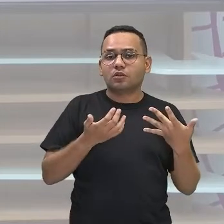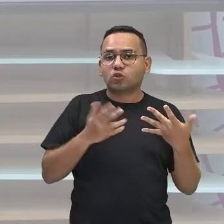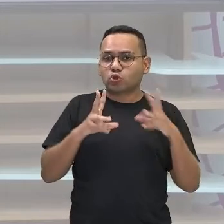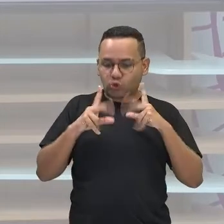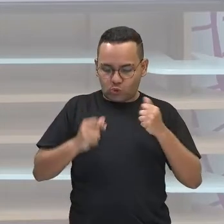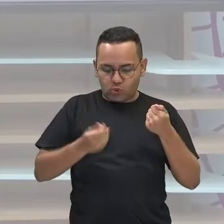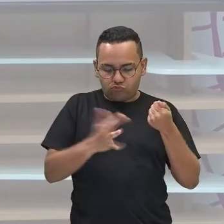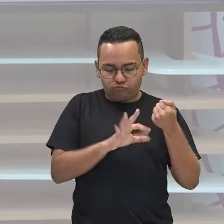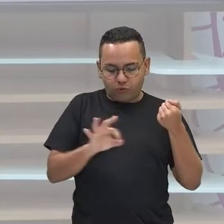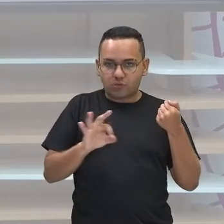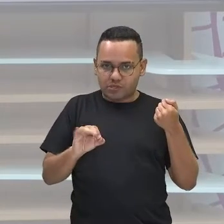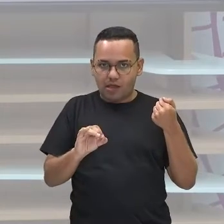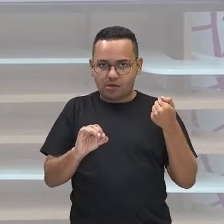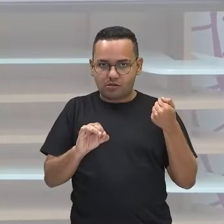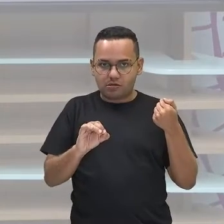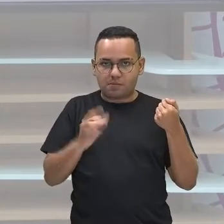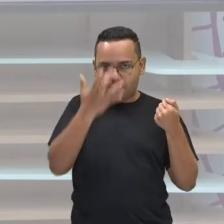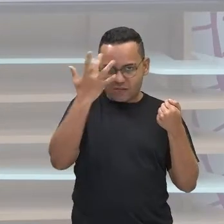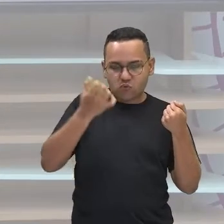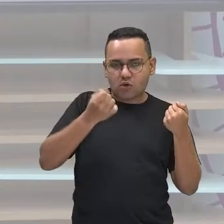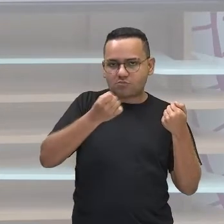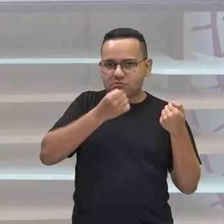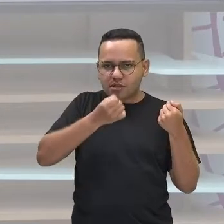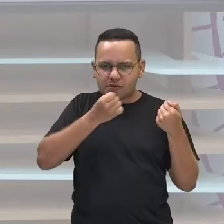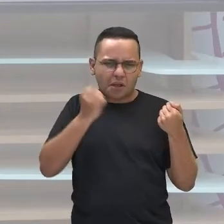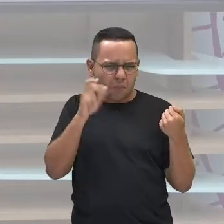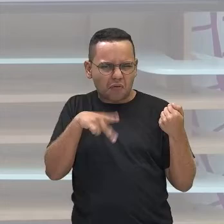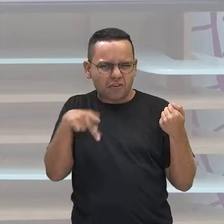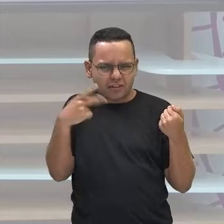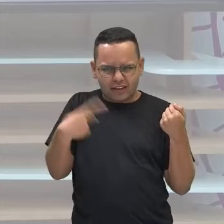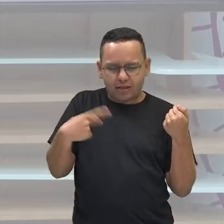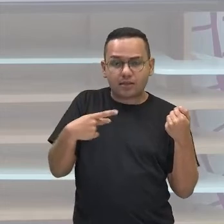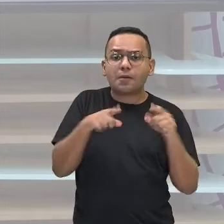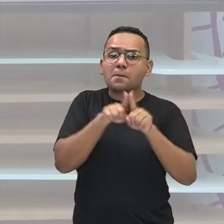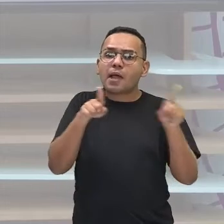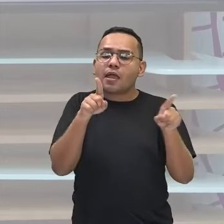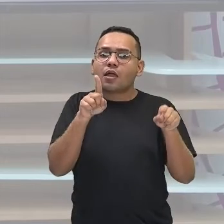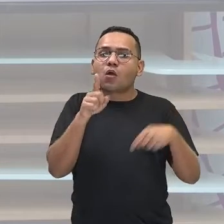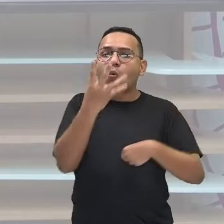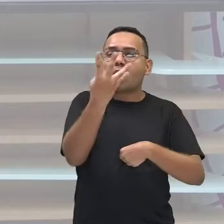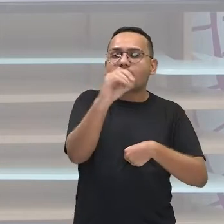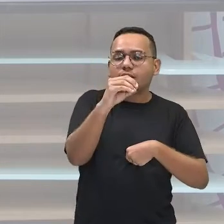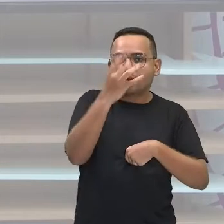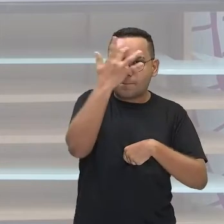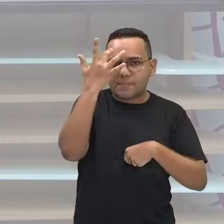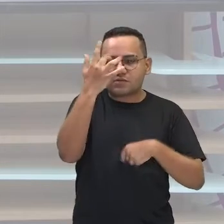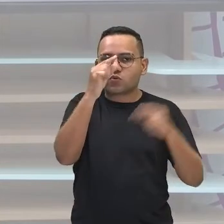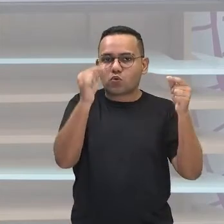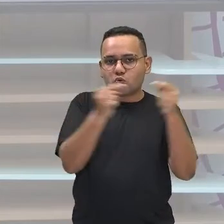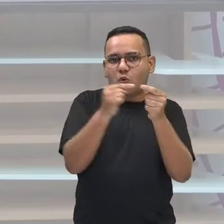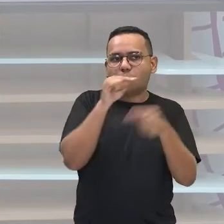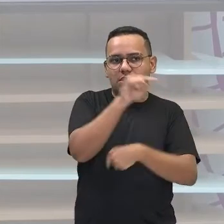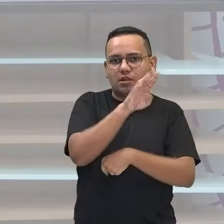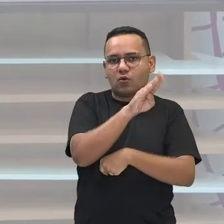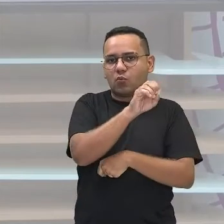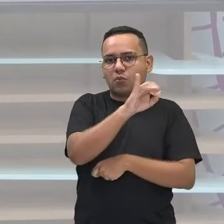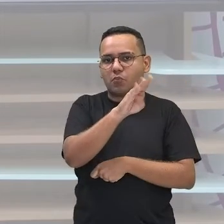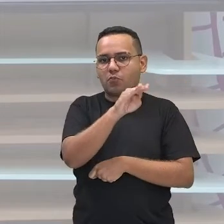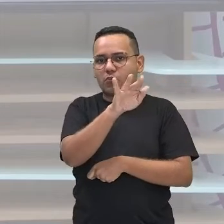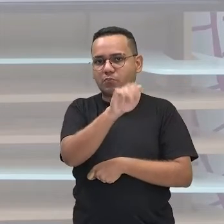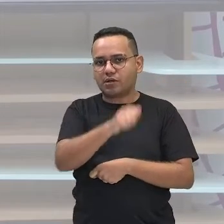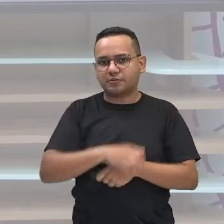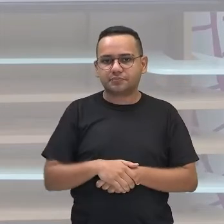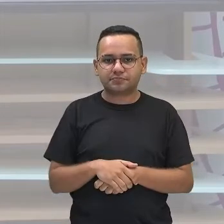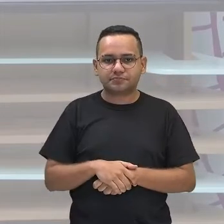do Centro de Mídias, preferem, né, o boi-bumbá como gênero musical. E essa é a